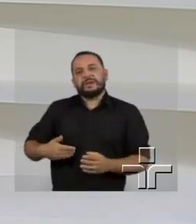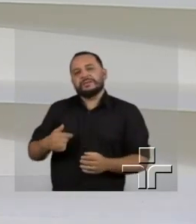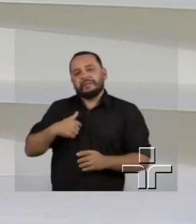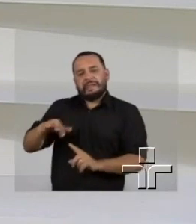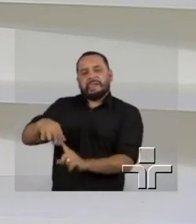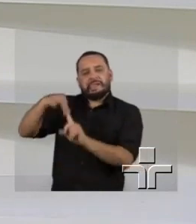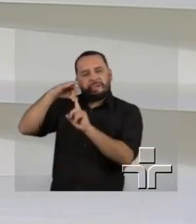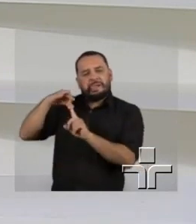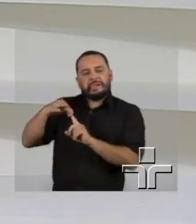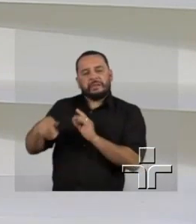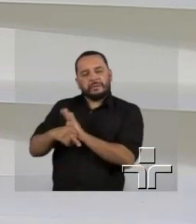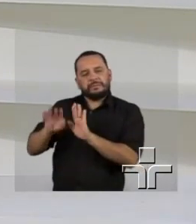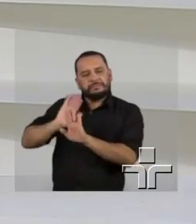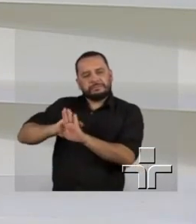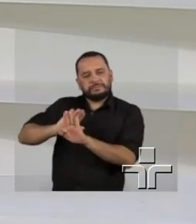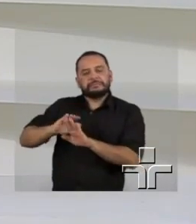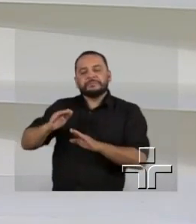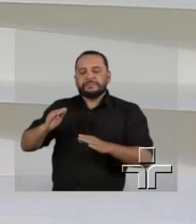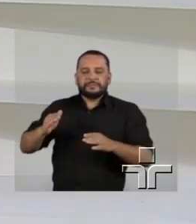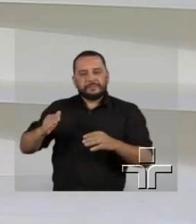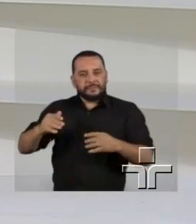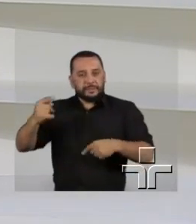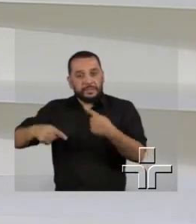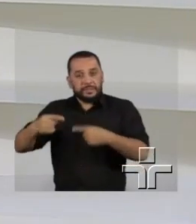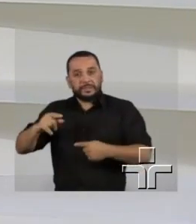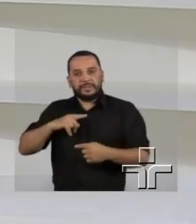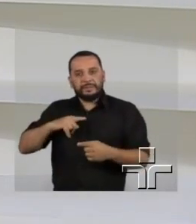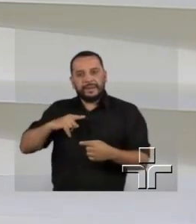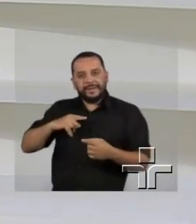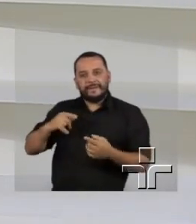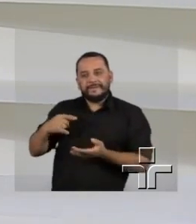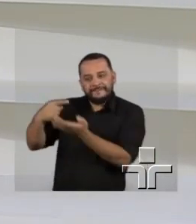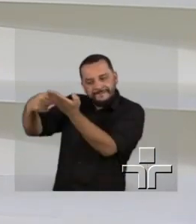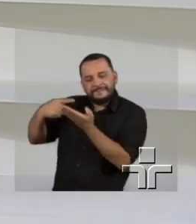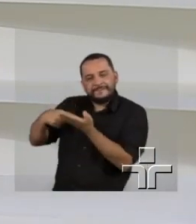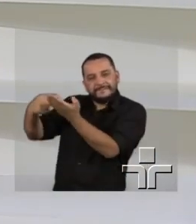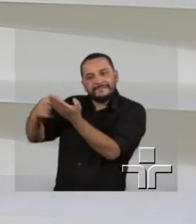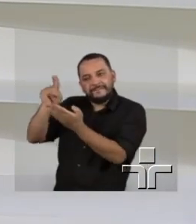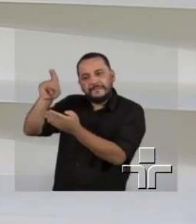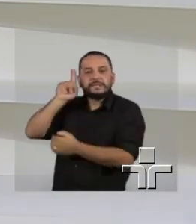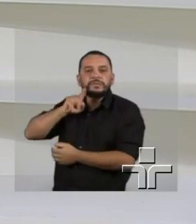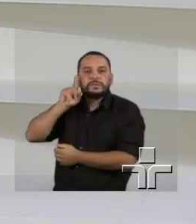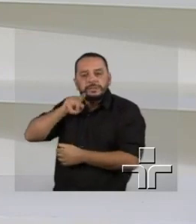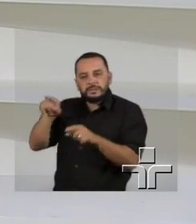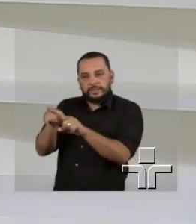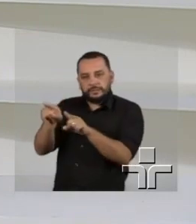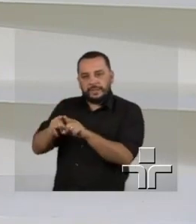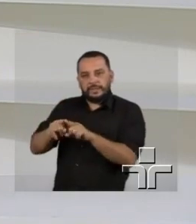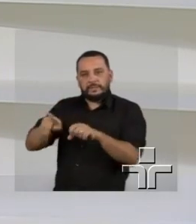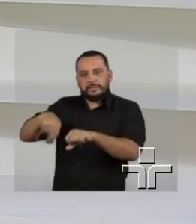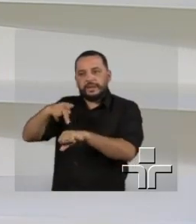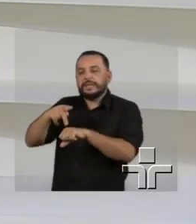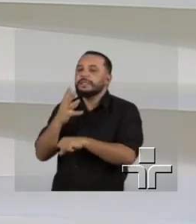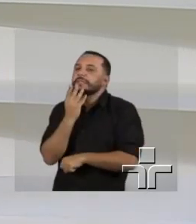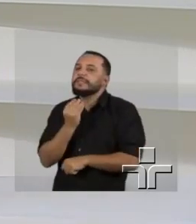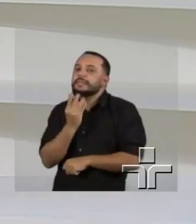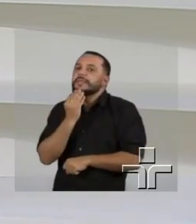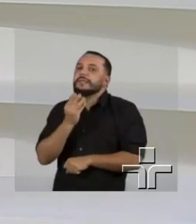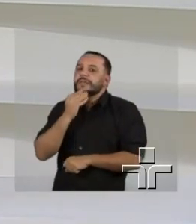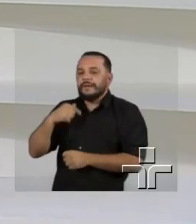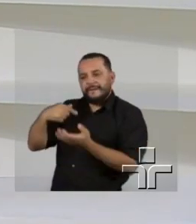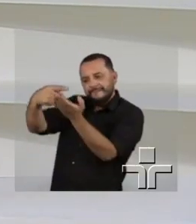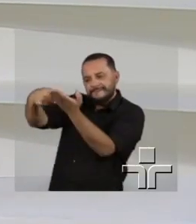Dorival. General, eu cubro guerras, já vi o Exército Brasileiro atuando no Haiti, na África, no Oriente